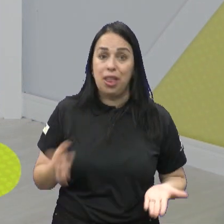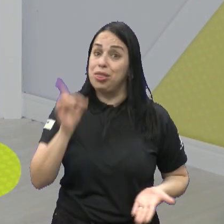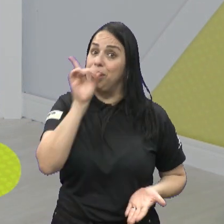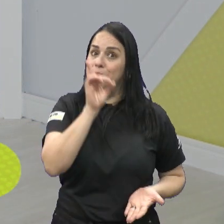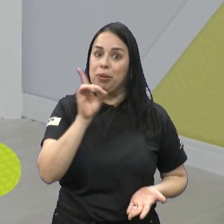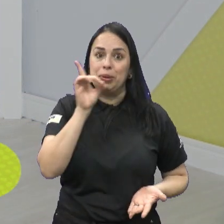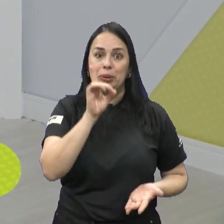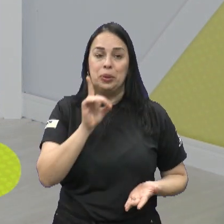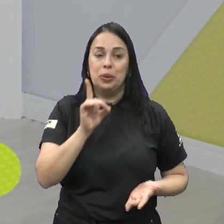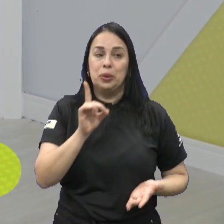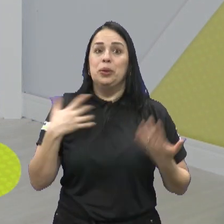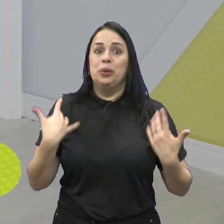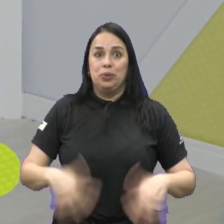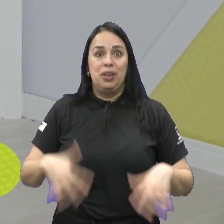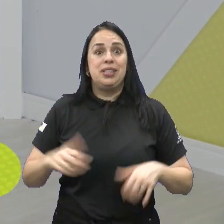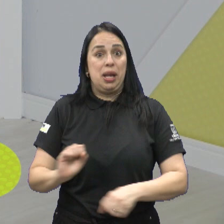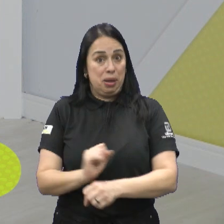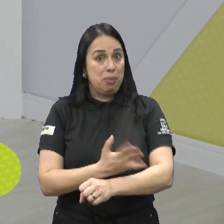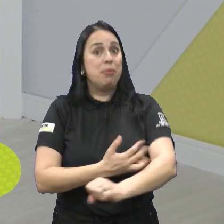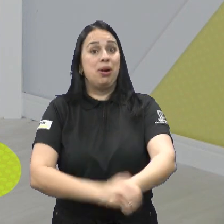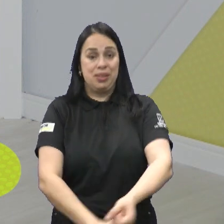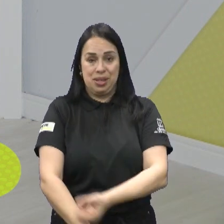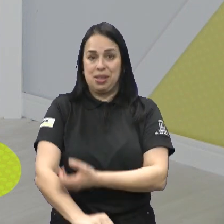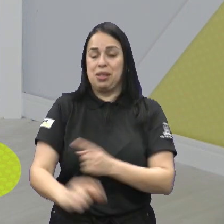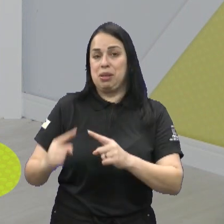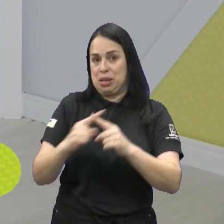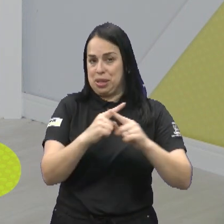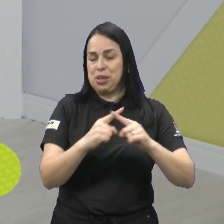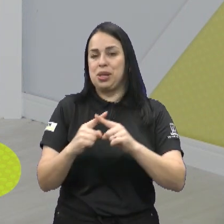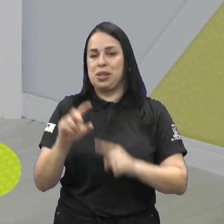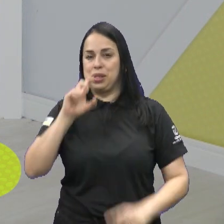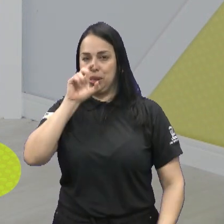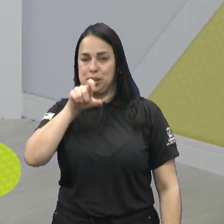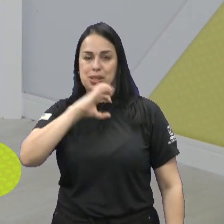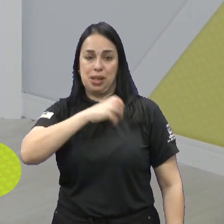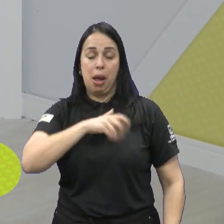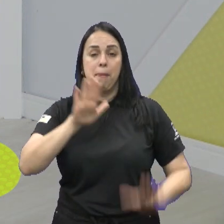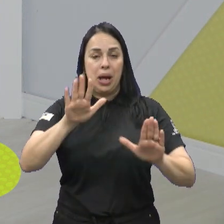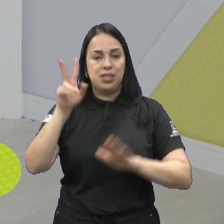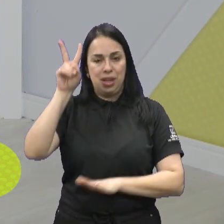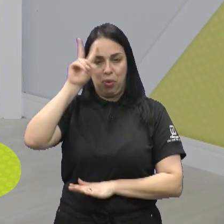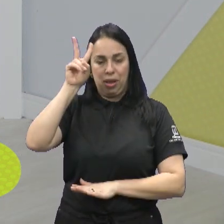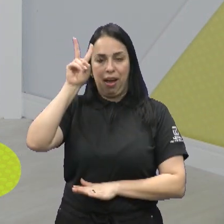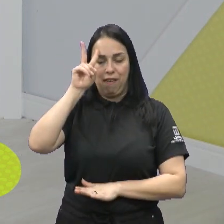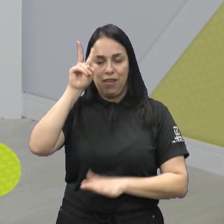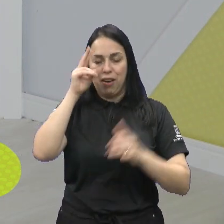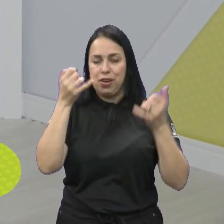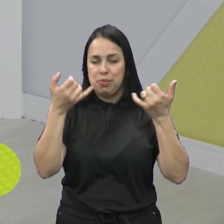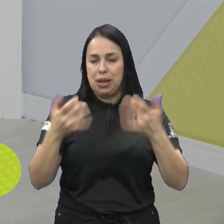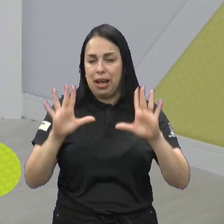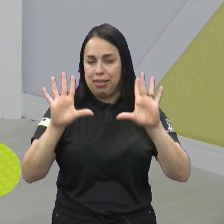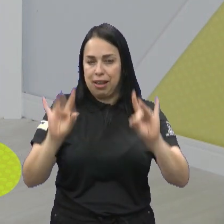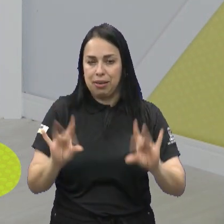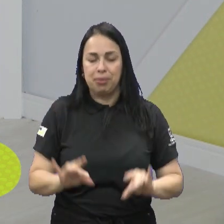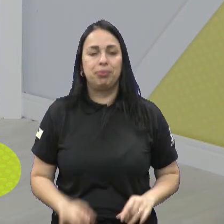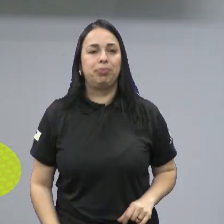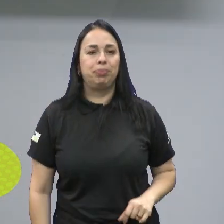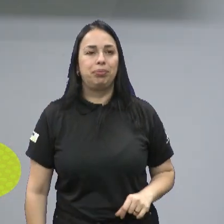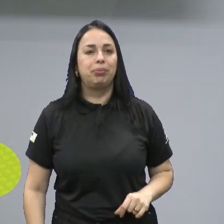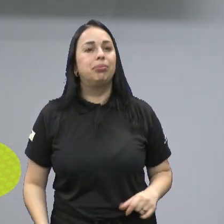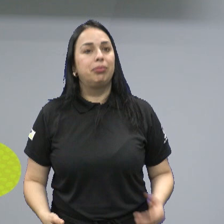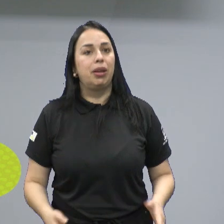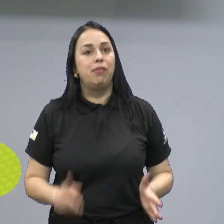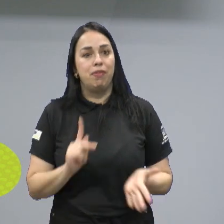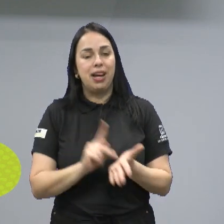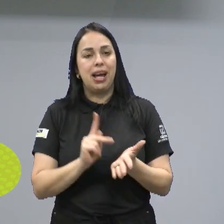ser de arrepiar esse São José e Taubaté, e como eu disse, na segunda-feira todos os detalhes no relato do Gabriel Campoy. No pique, Paulito. Sem dúvidas,